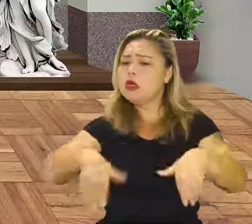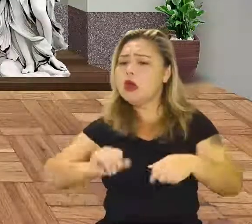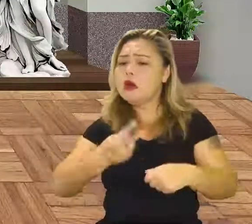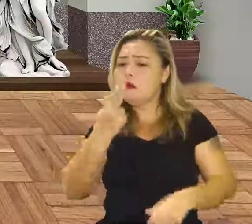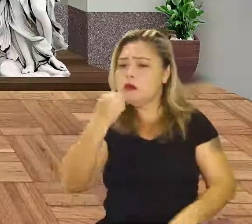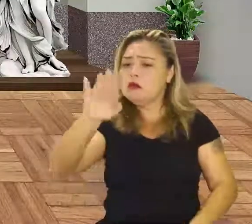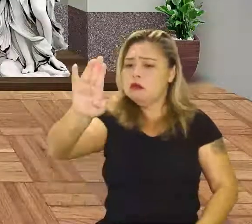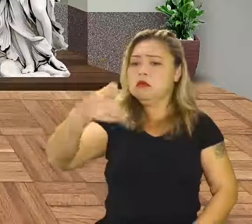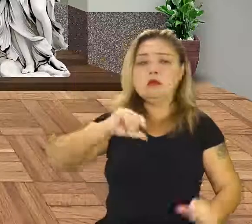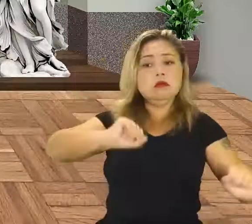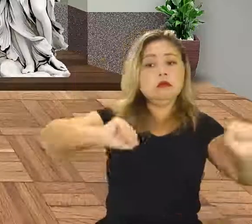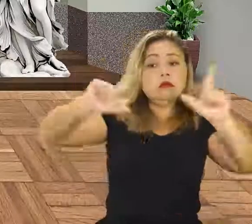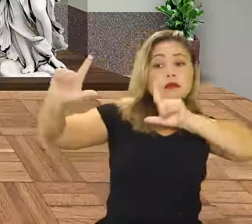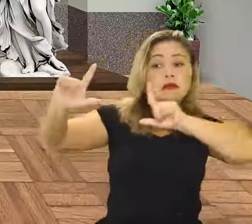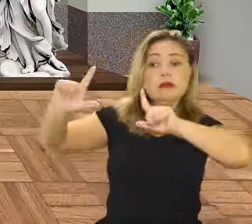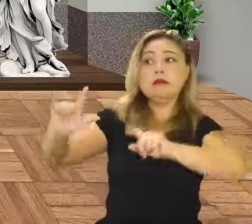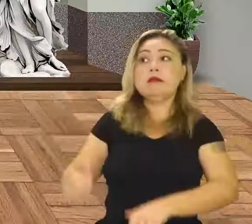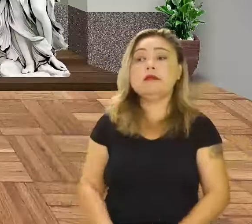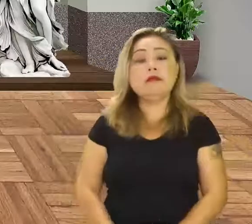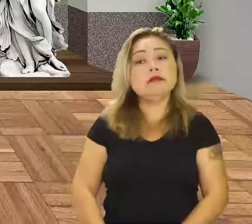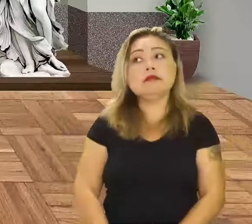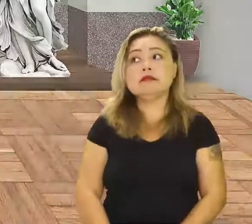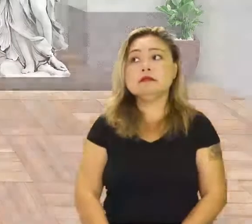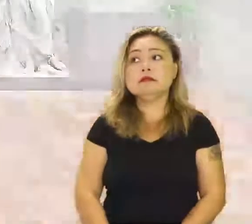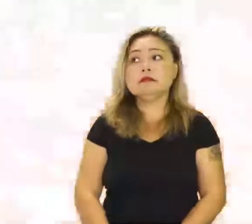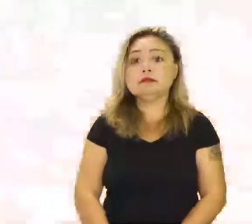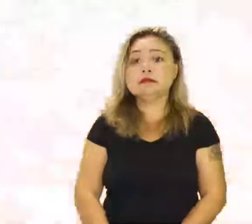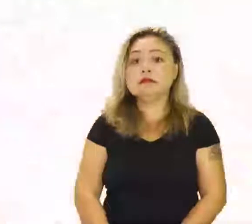nazista? Na tela de vocês aí.